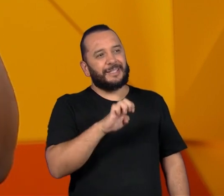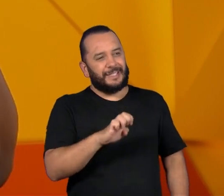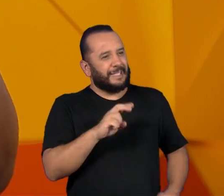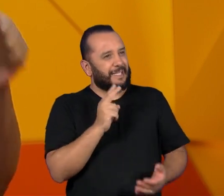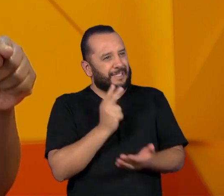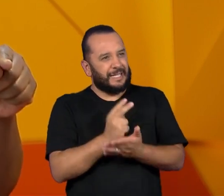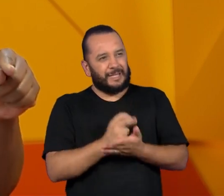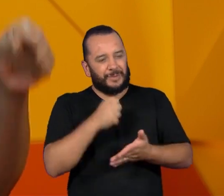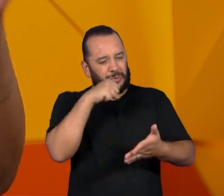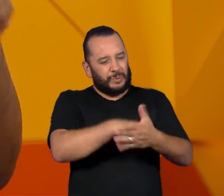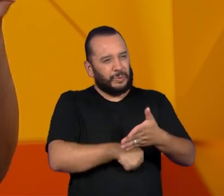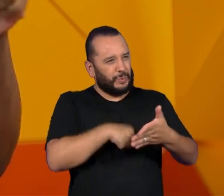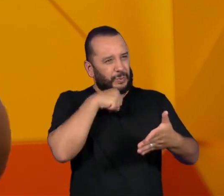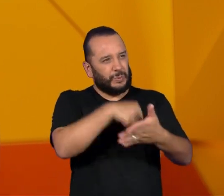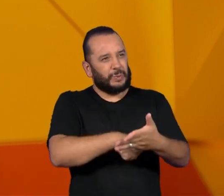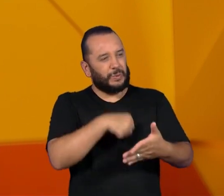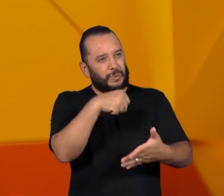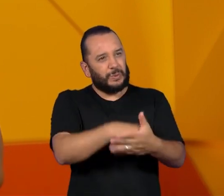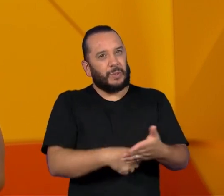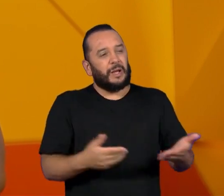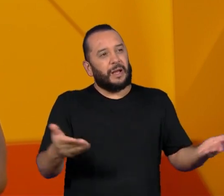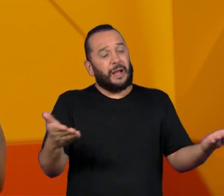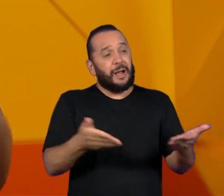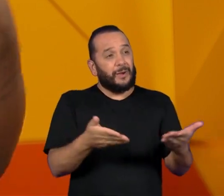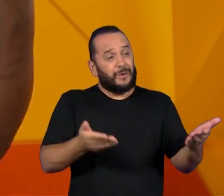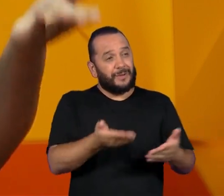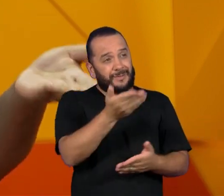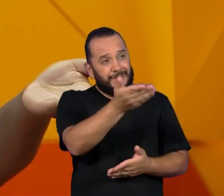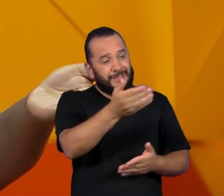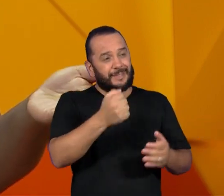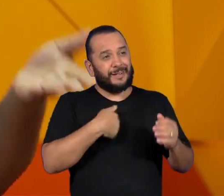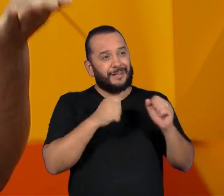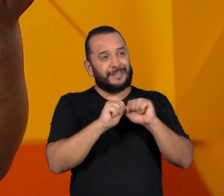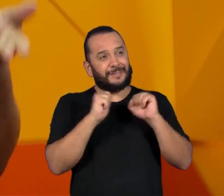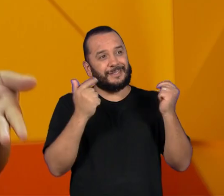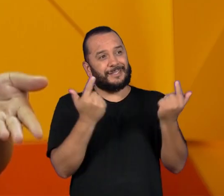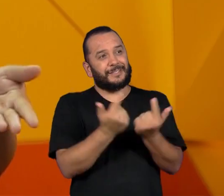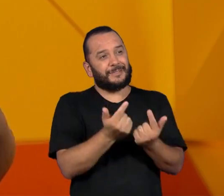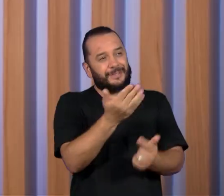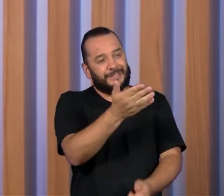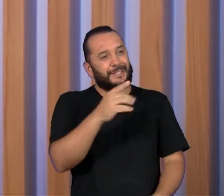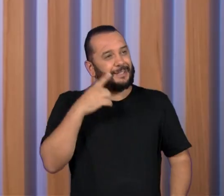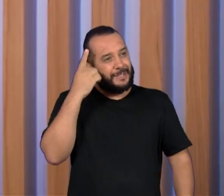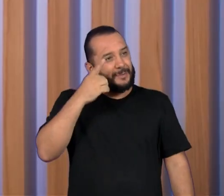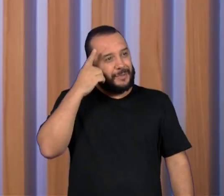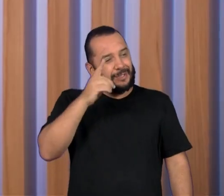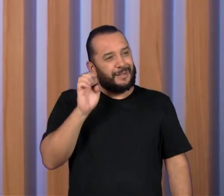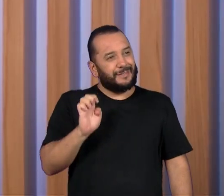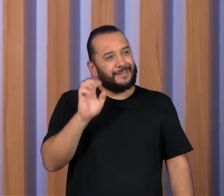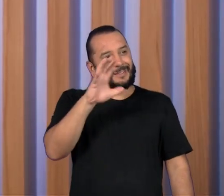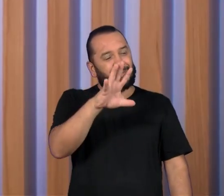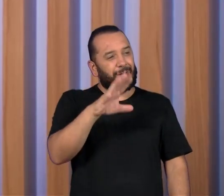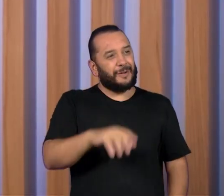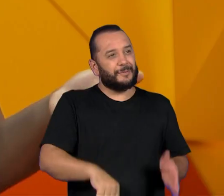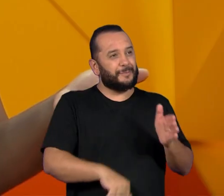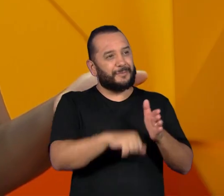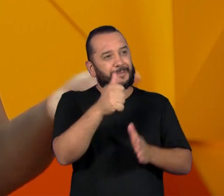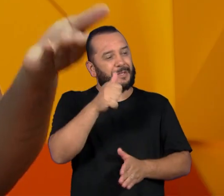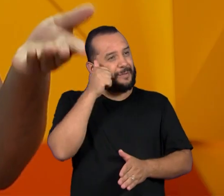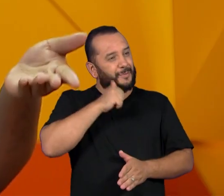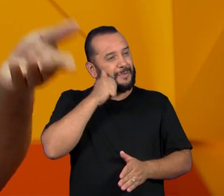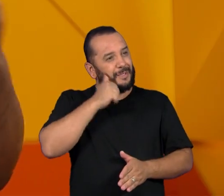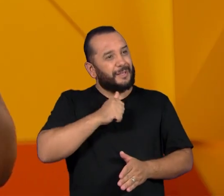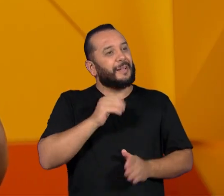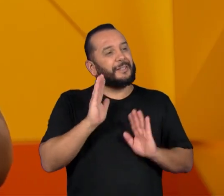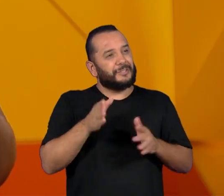agora vai mover direto da Assembleia Legislativa, porque foi eleita deputada estadual, primeira mulher trabalhadora